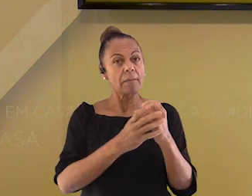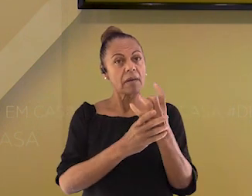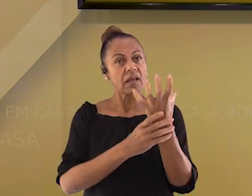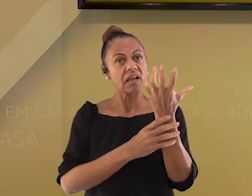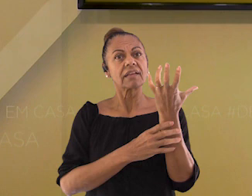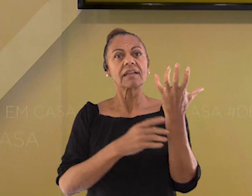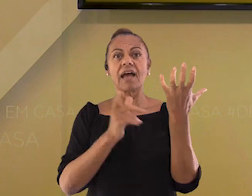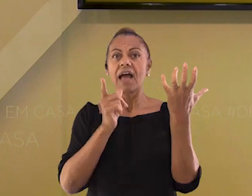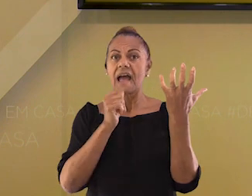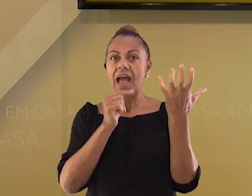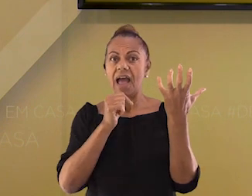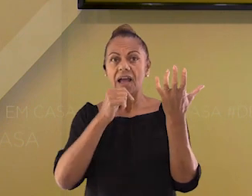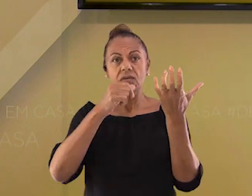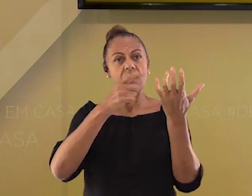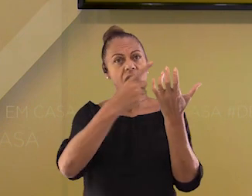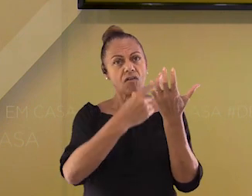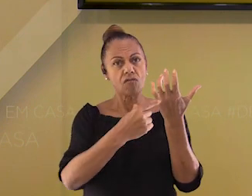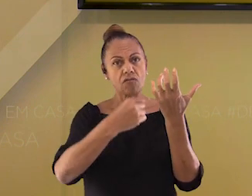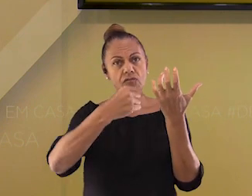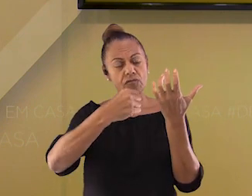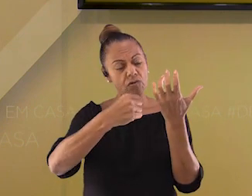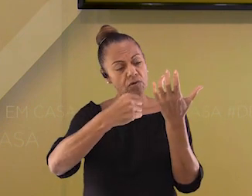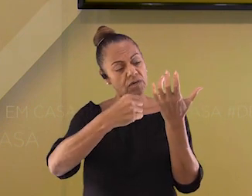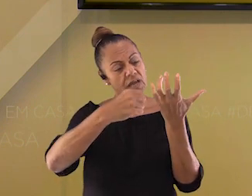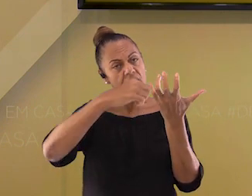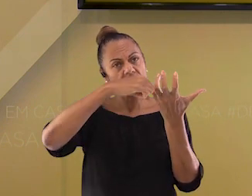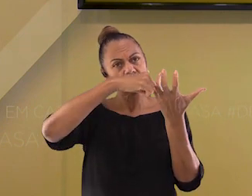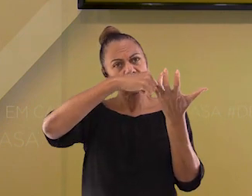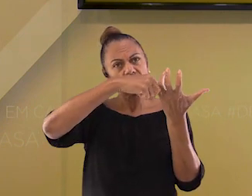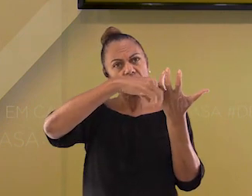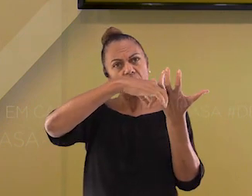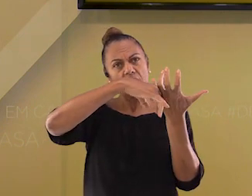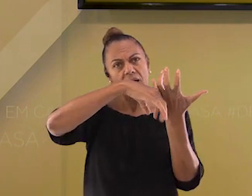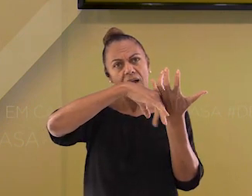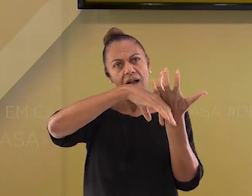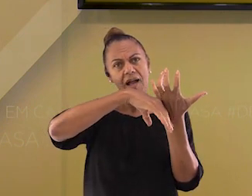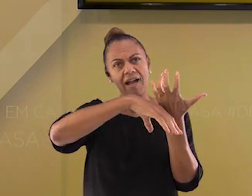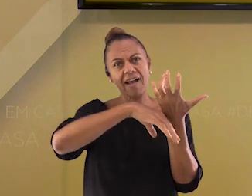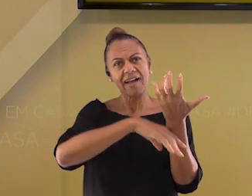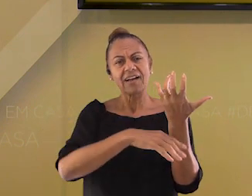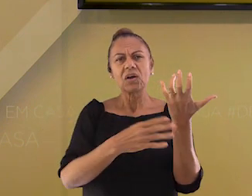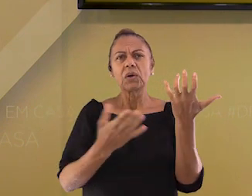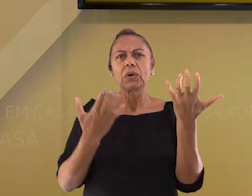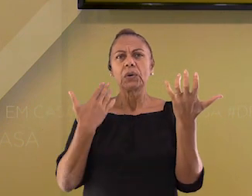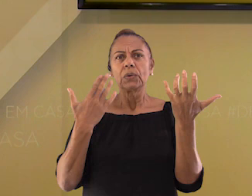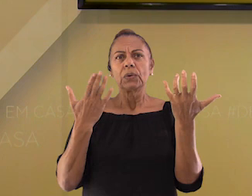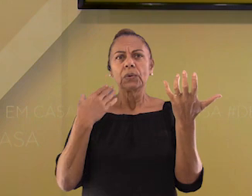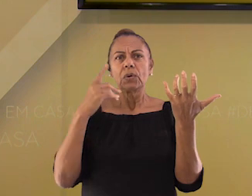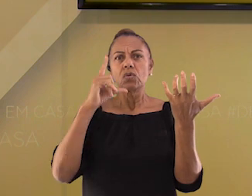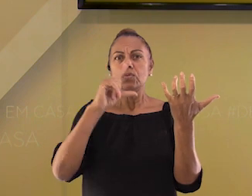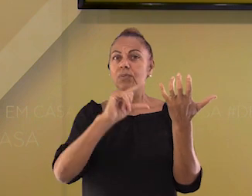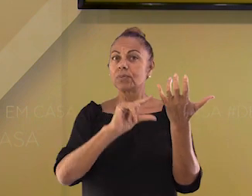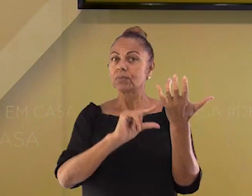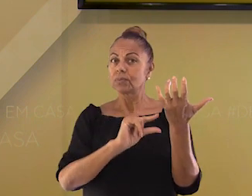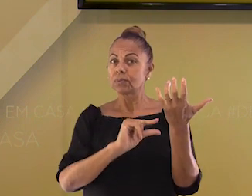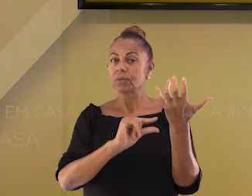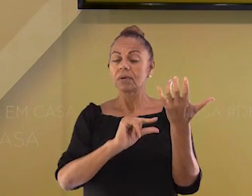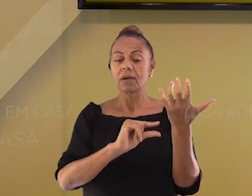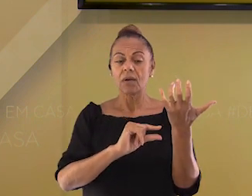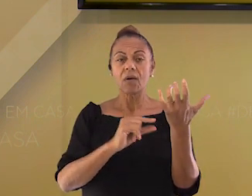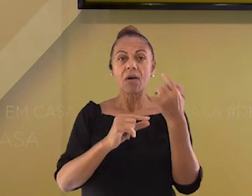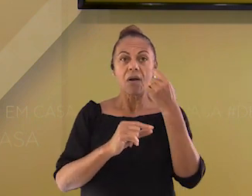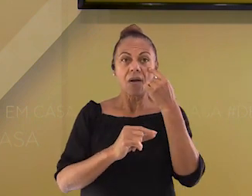libera água pela folha, como forma de diminuir o calor. Olha essa imagem mostrando